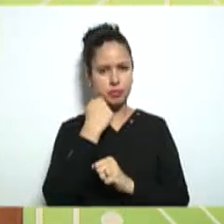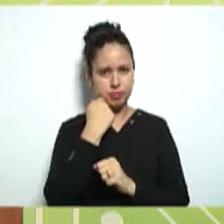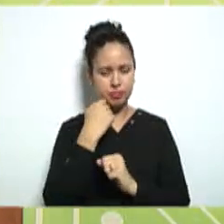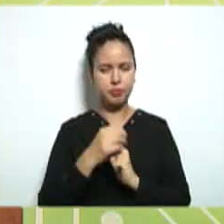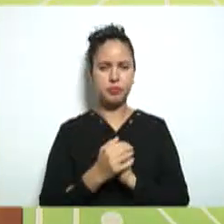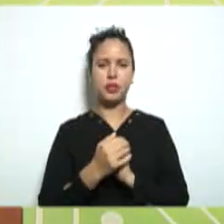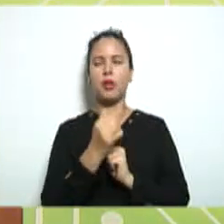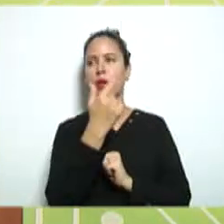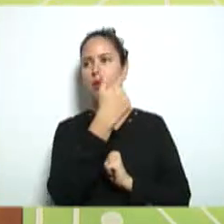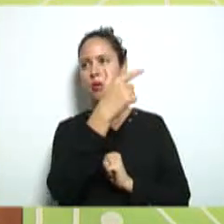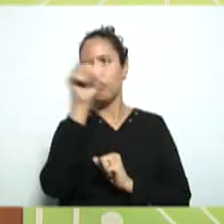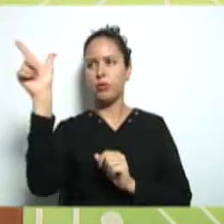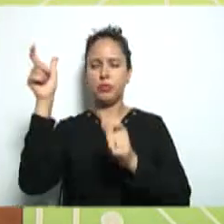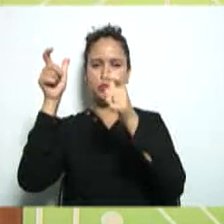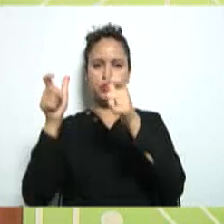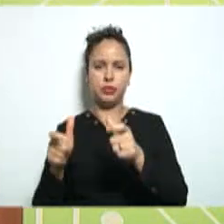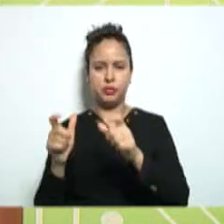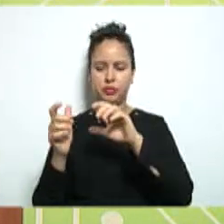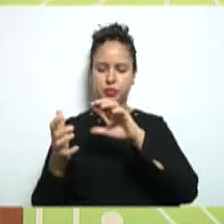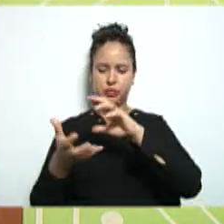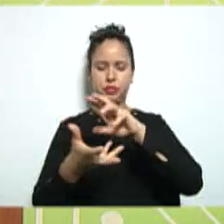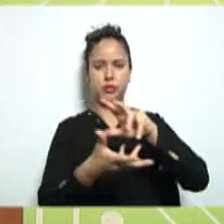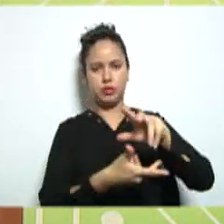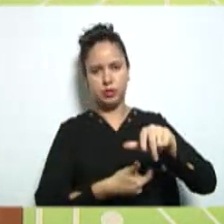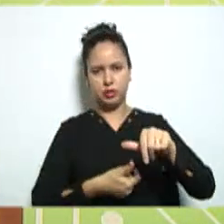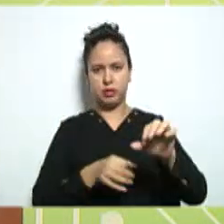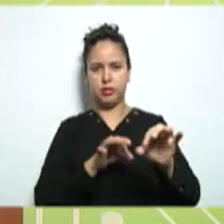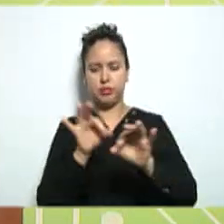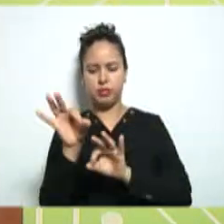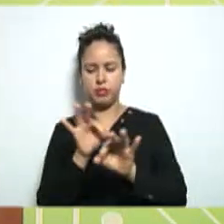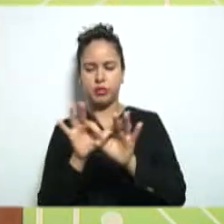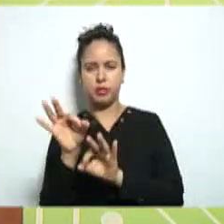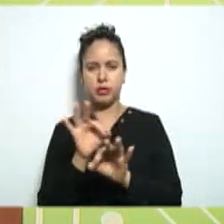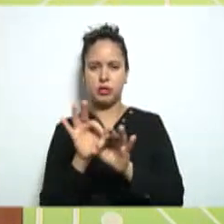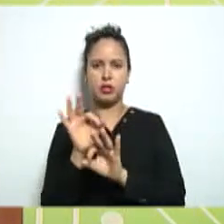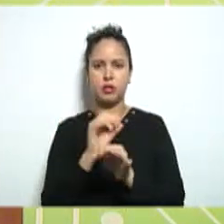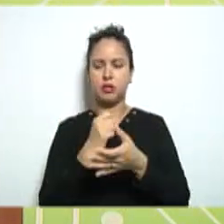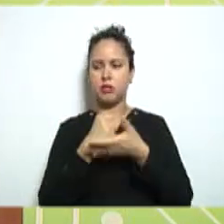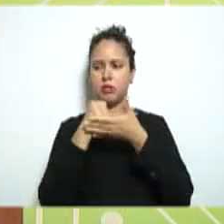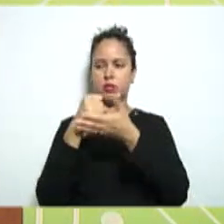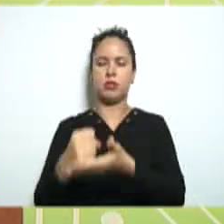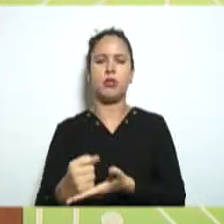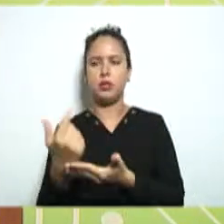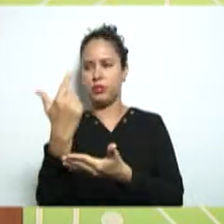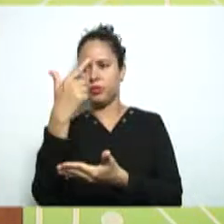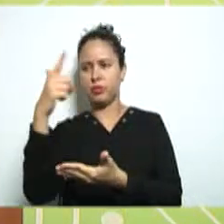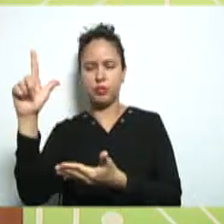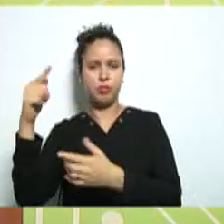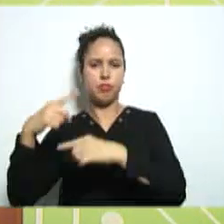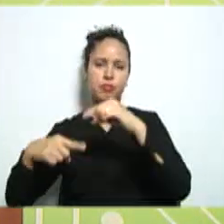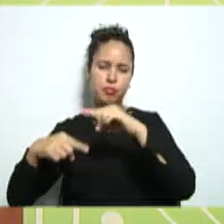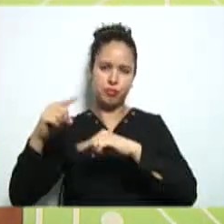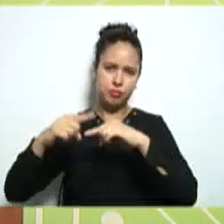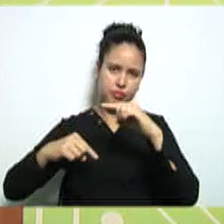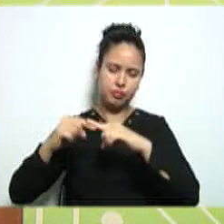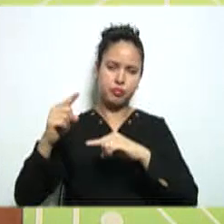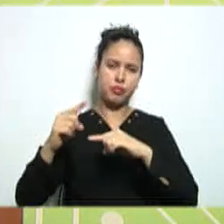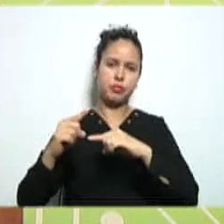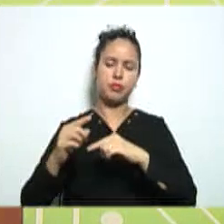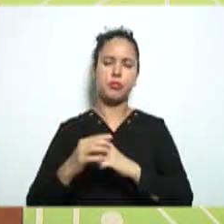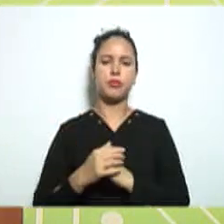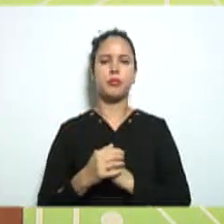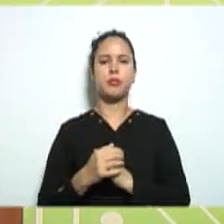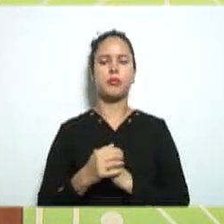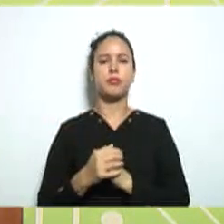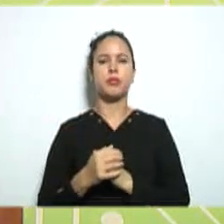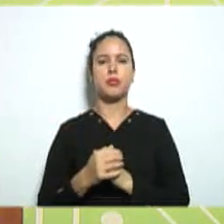outros locais do mundo, está organizado de modo que possa oferecer outras mercadorias, mas não quer dizer